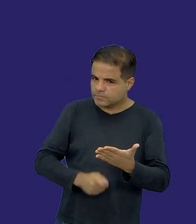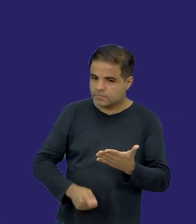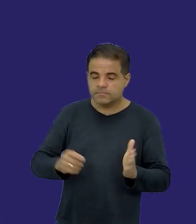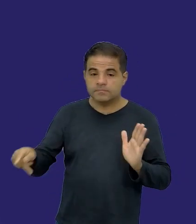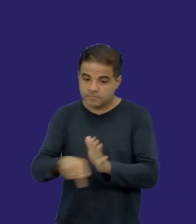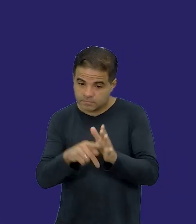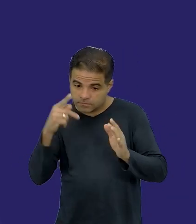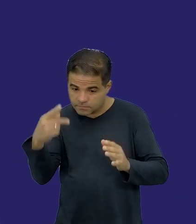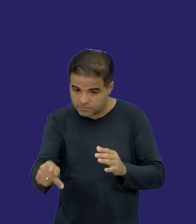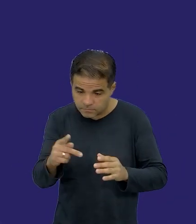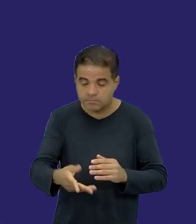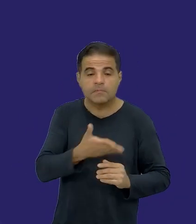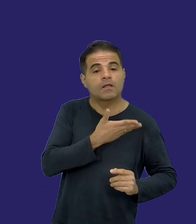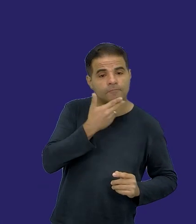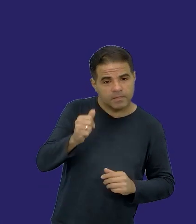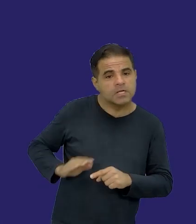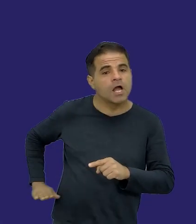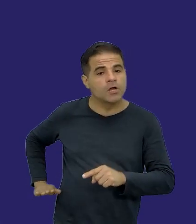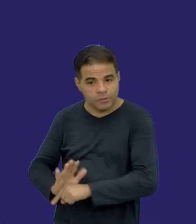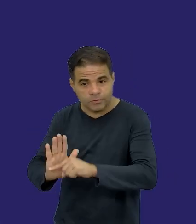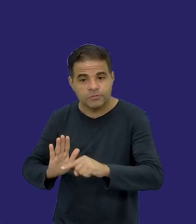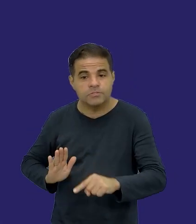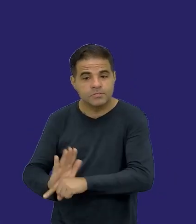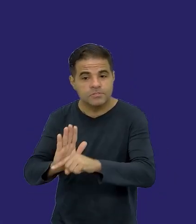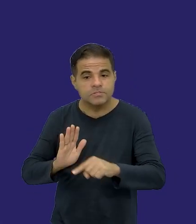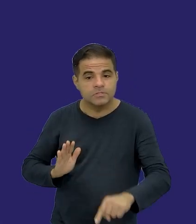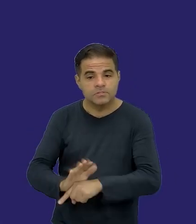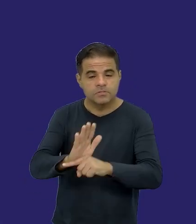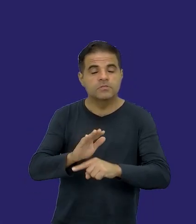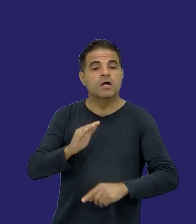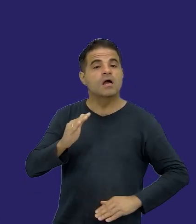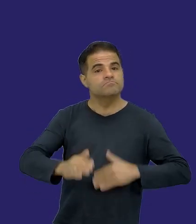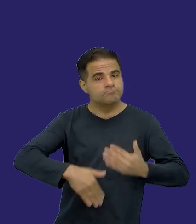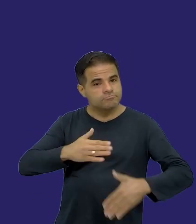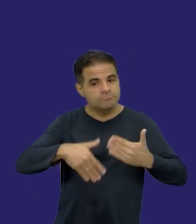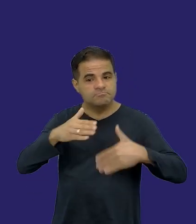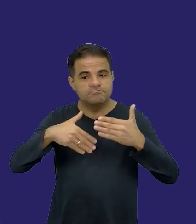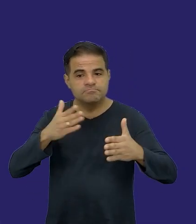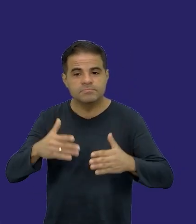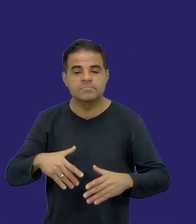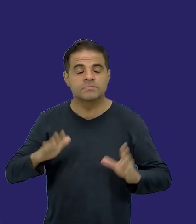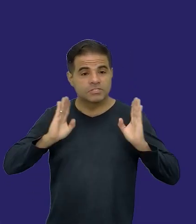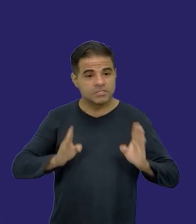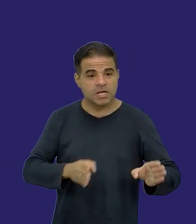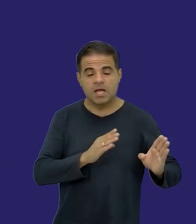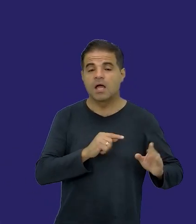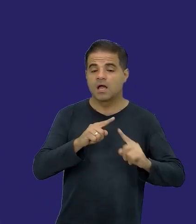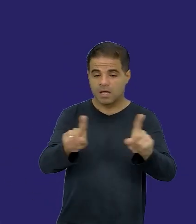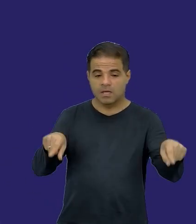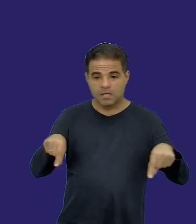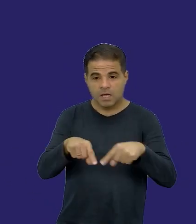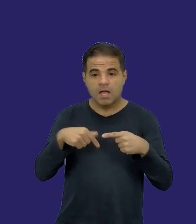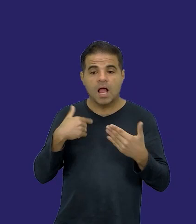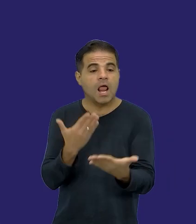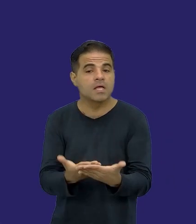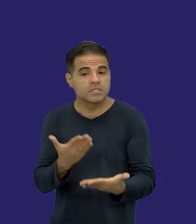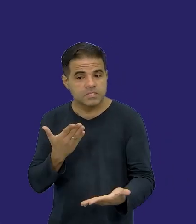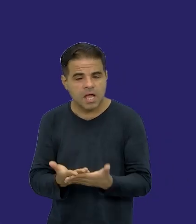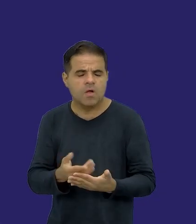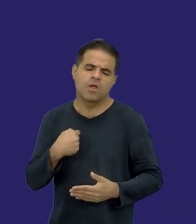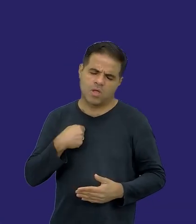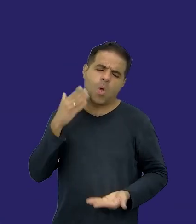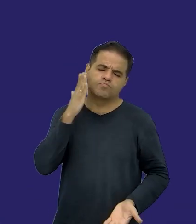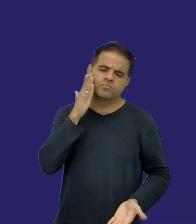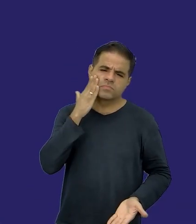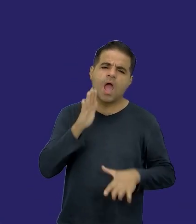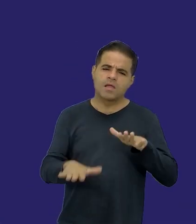nele próprio, facilita muito quando formos realmente já desenvolvê-lo em sala de aula. Eu sei que